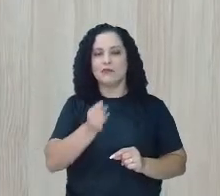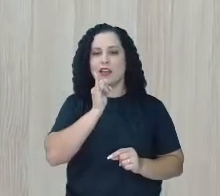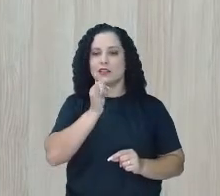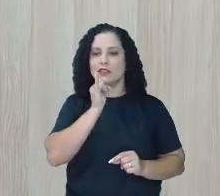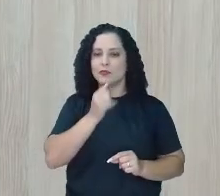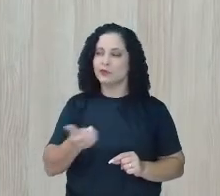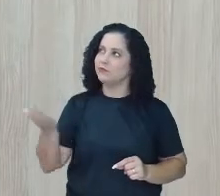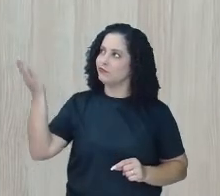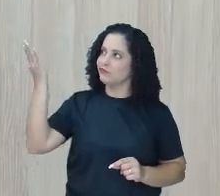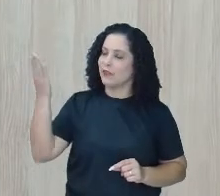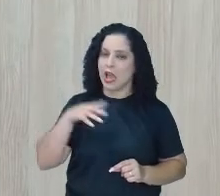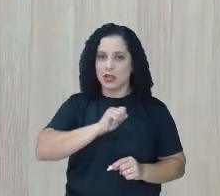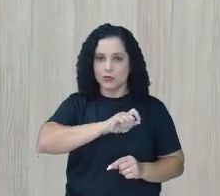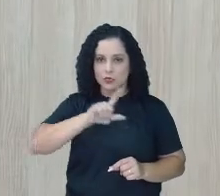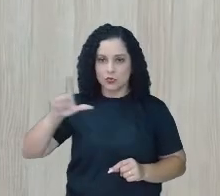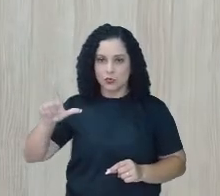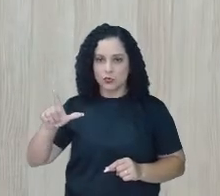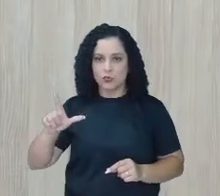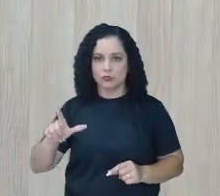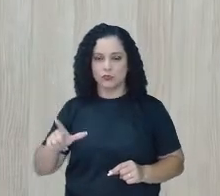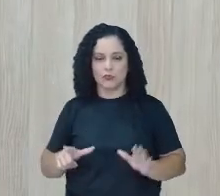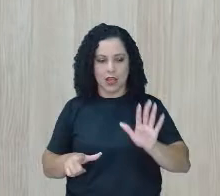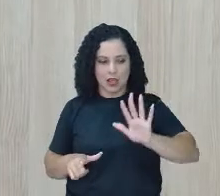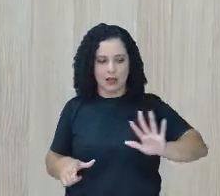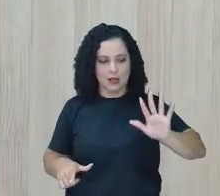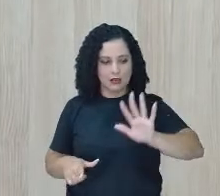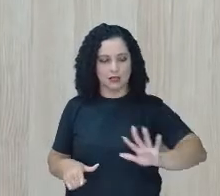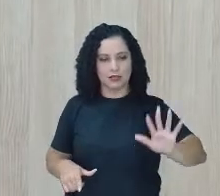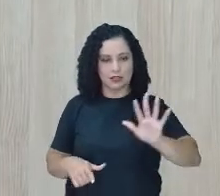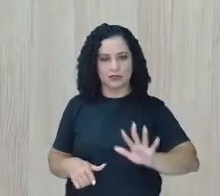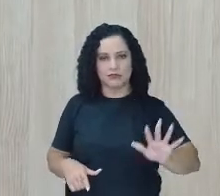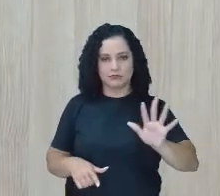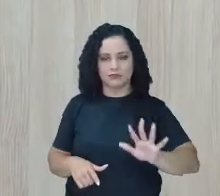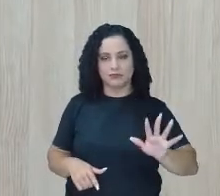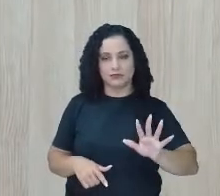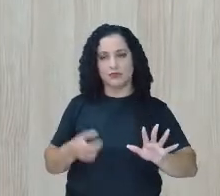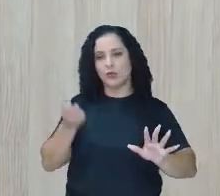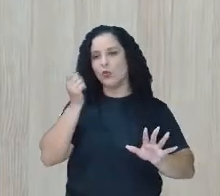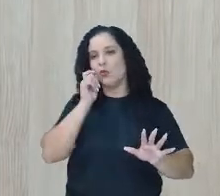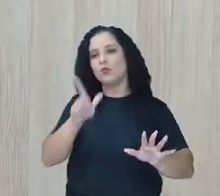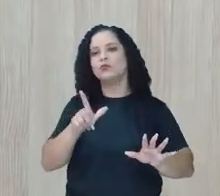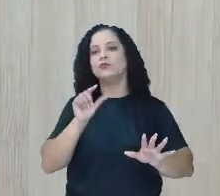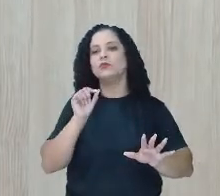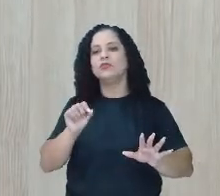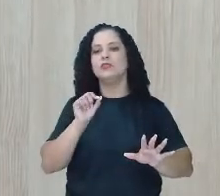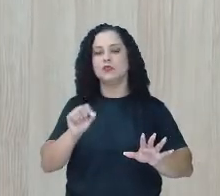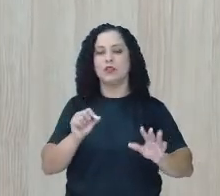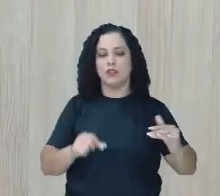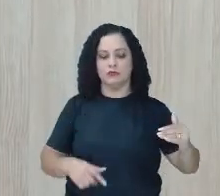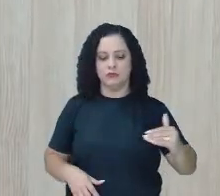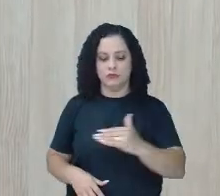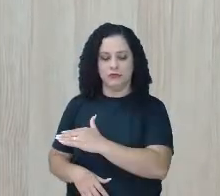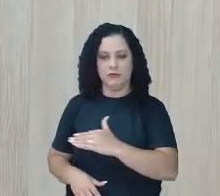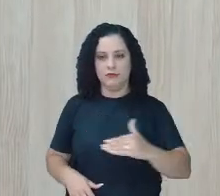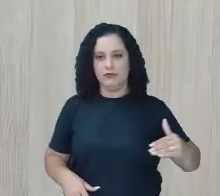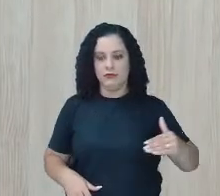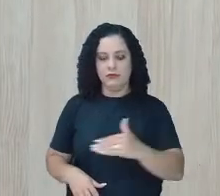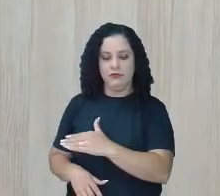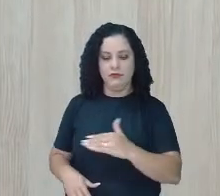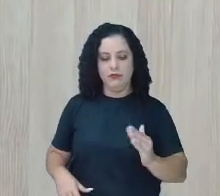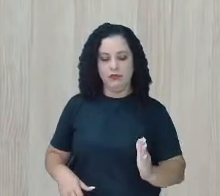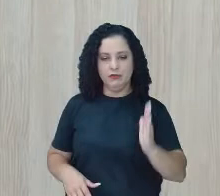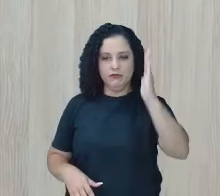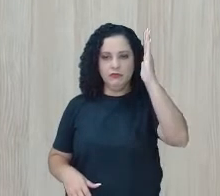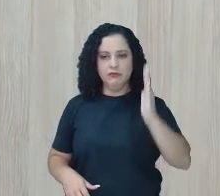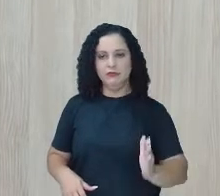azulzinha, uma diagonal, eu só consigo fazer um outro segmento que não seja nem esse lado de baixo, nem essa